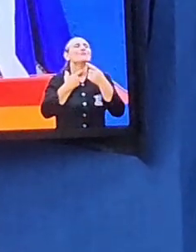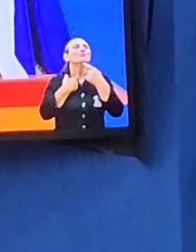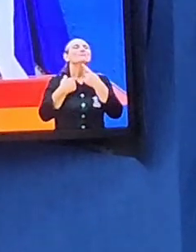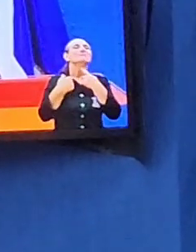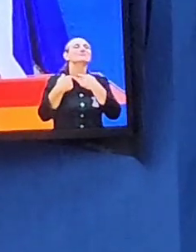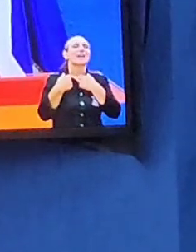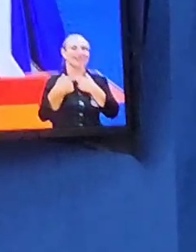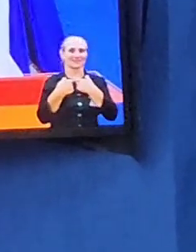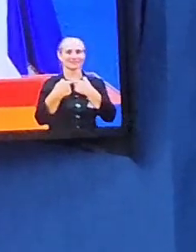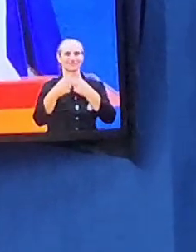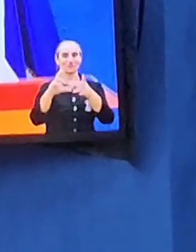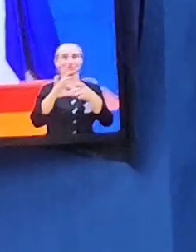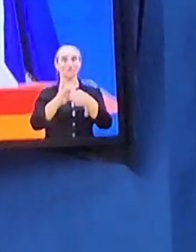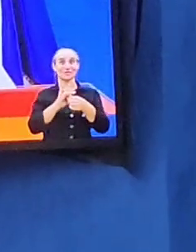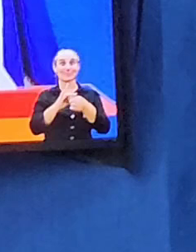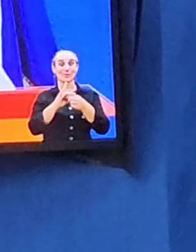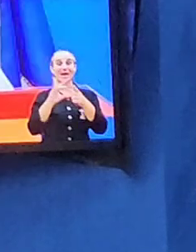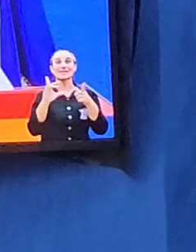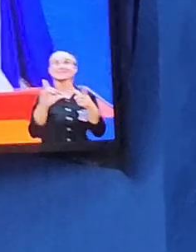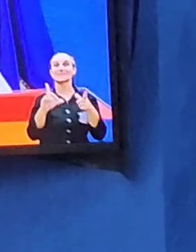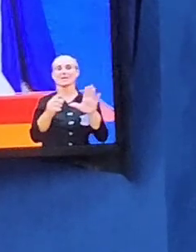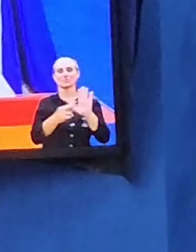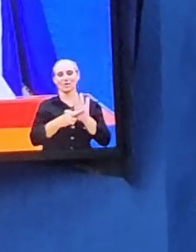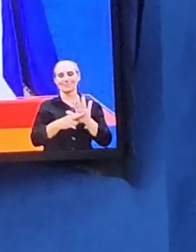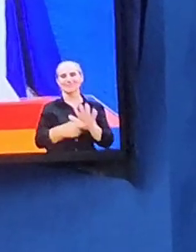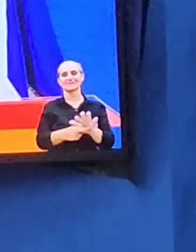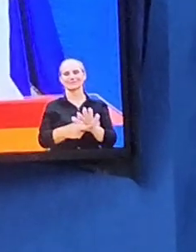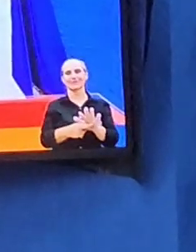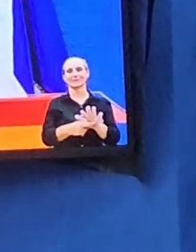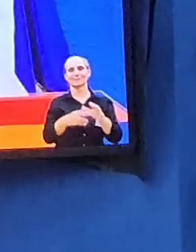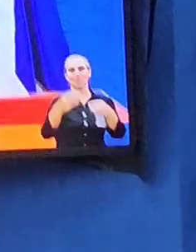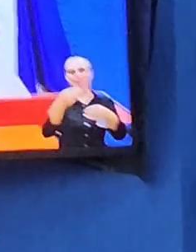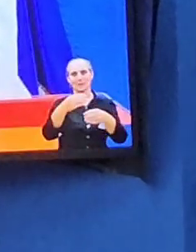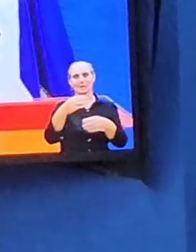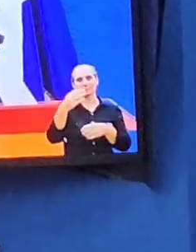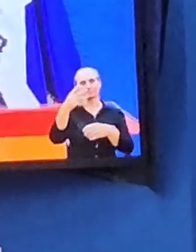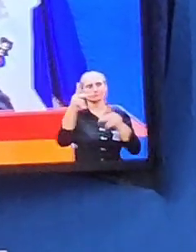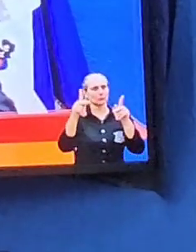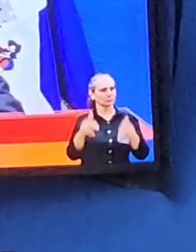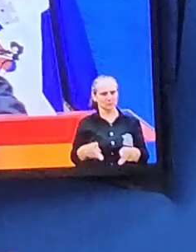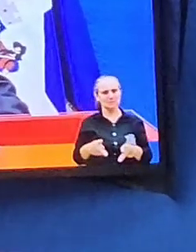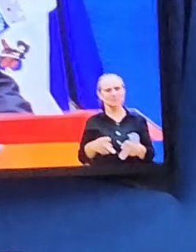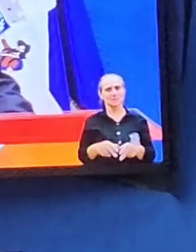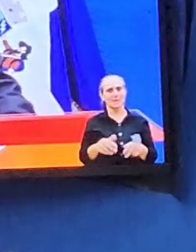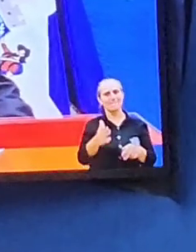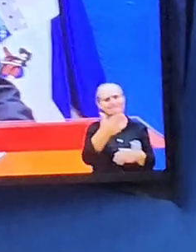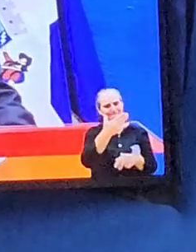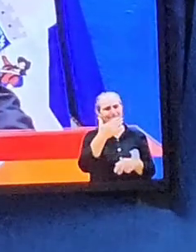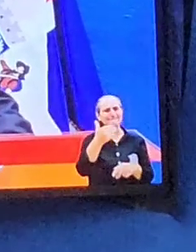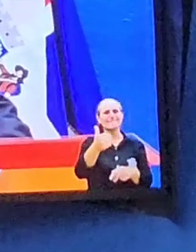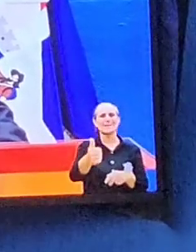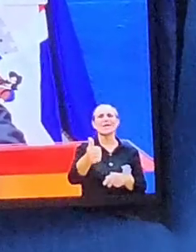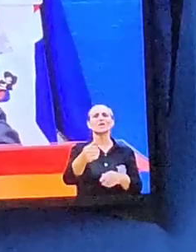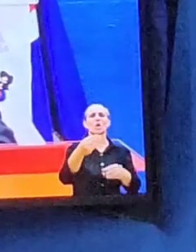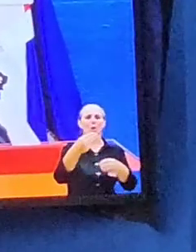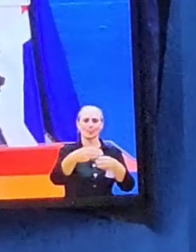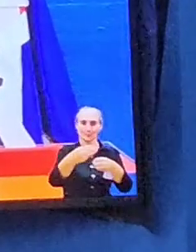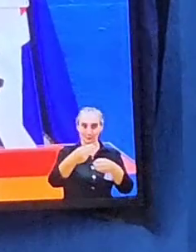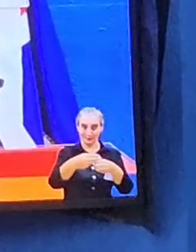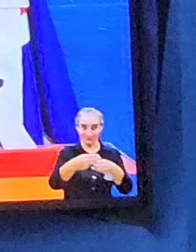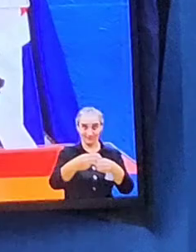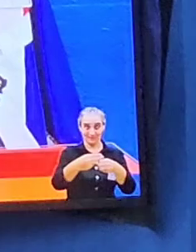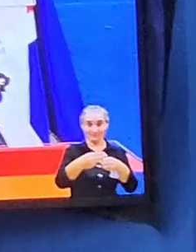a democracia, de representar a nossa população, de fazer melhor por uma cidade, por